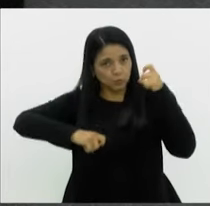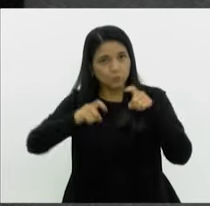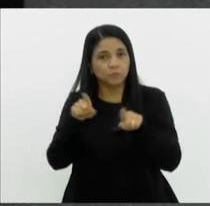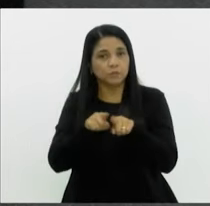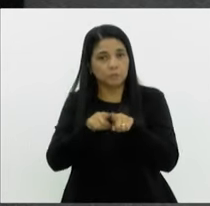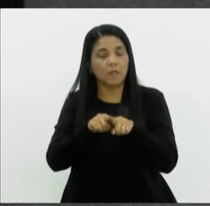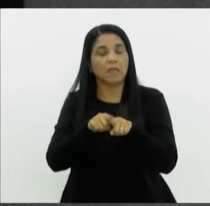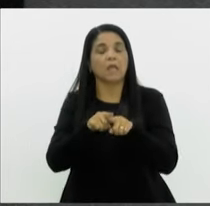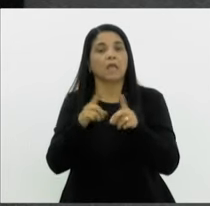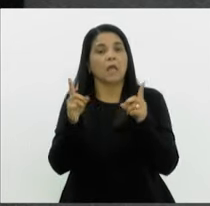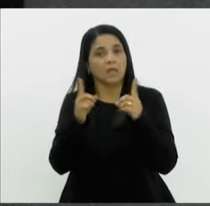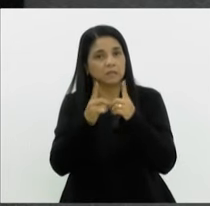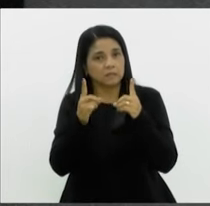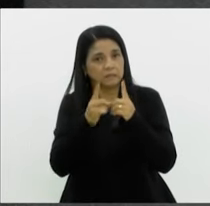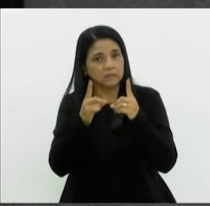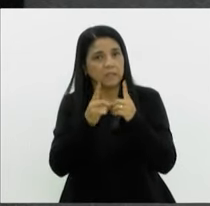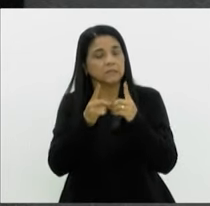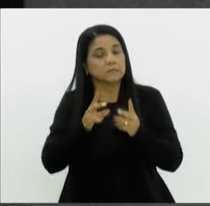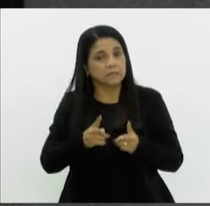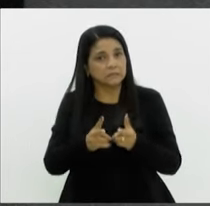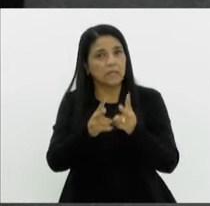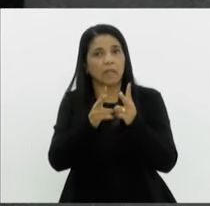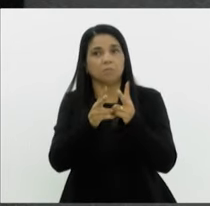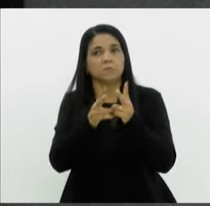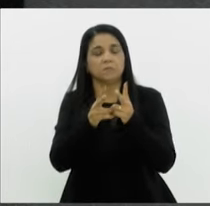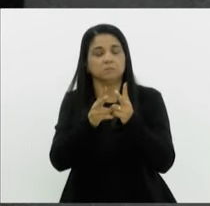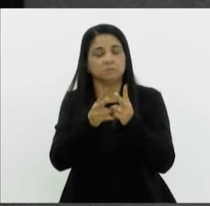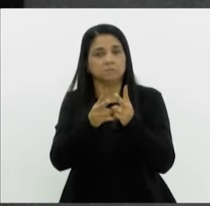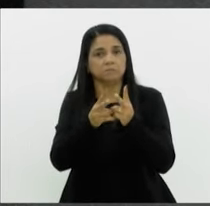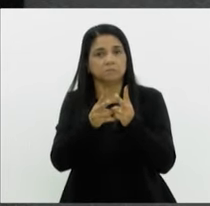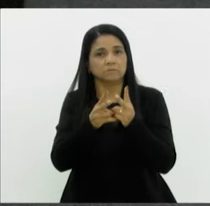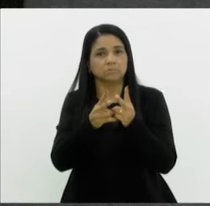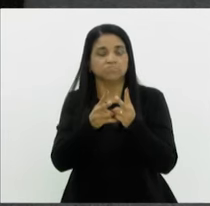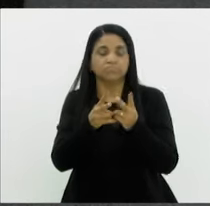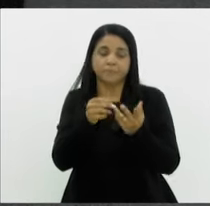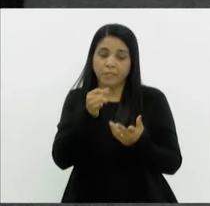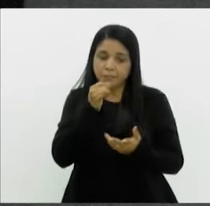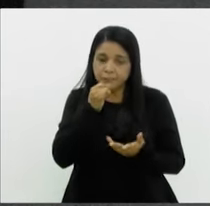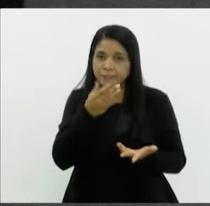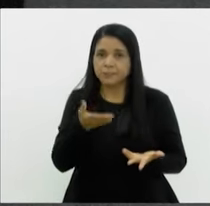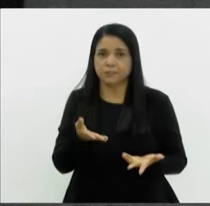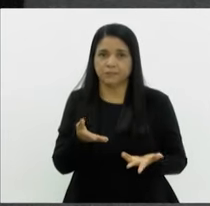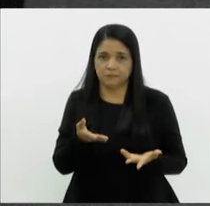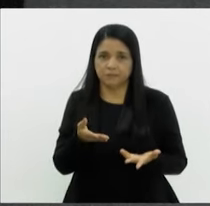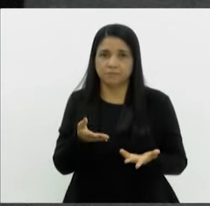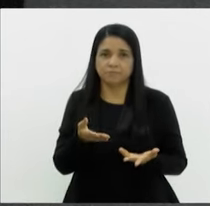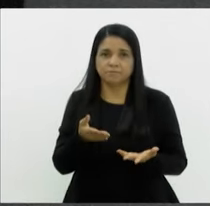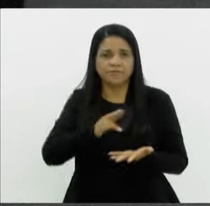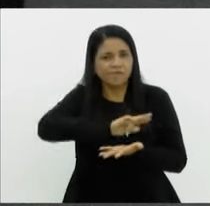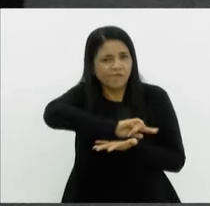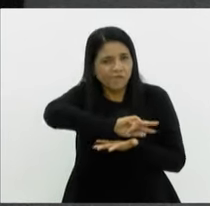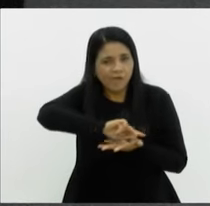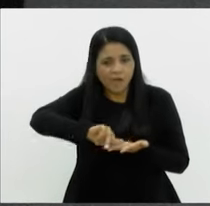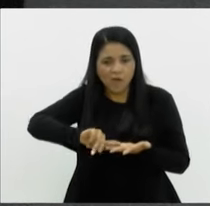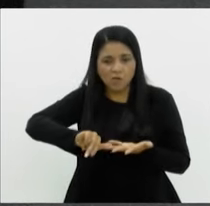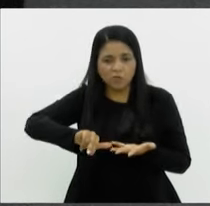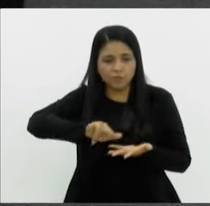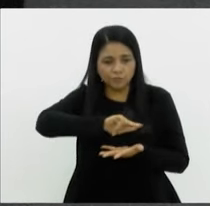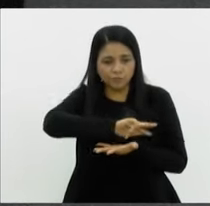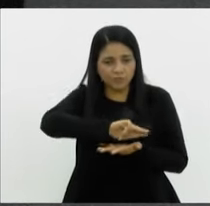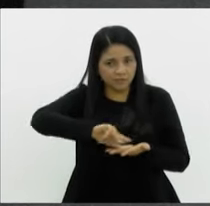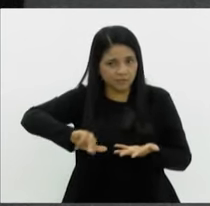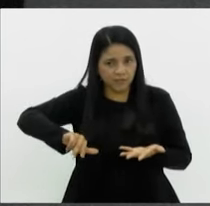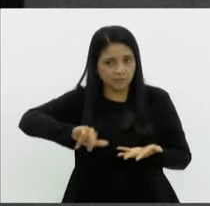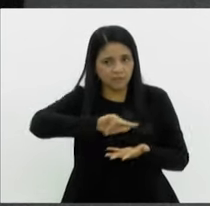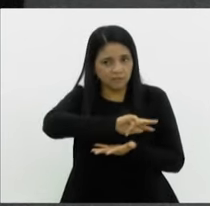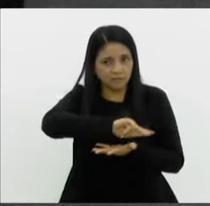uma certa regularidade, para nossa infelicidade, vários casos de estupro. Então, foi